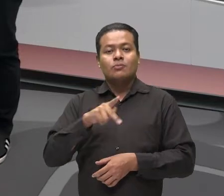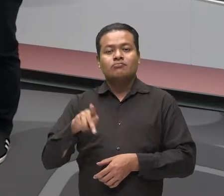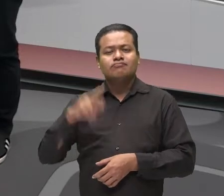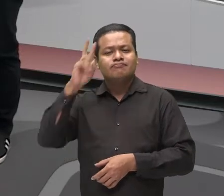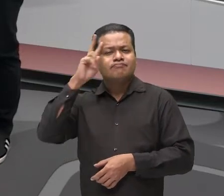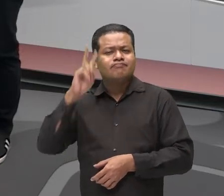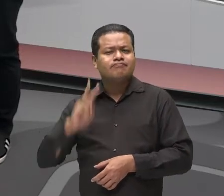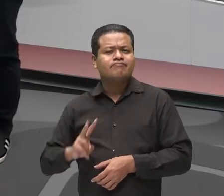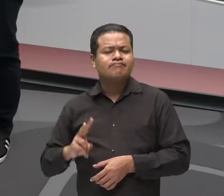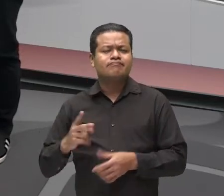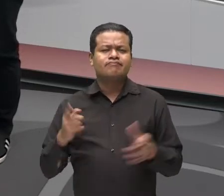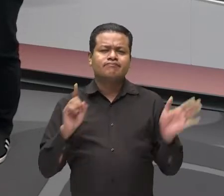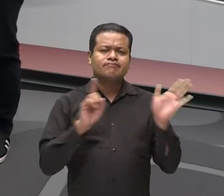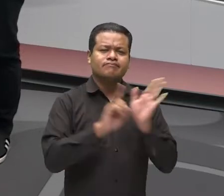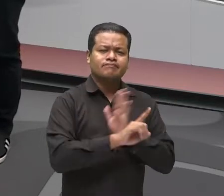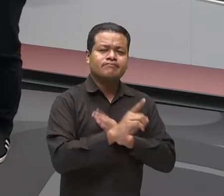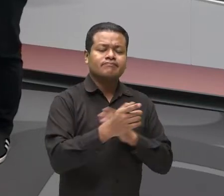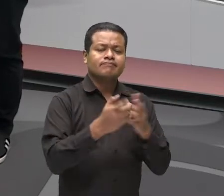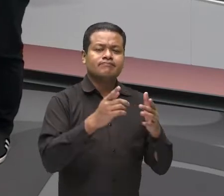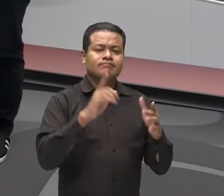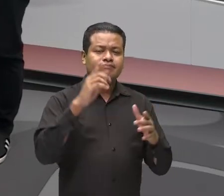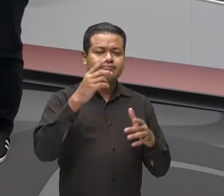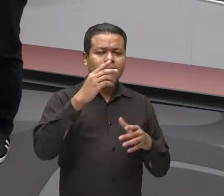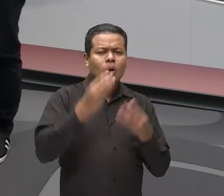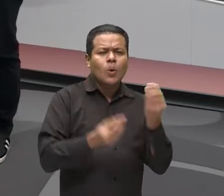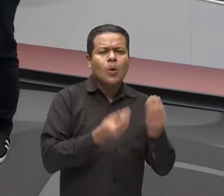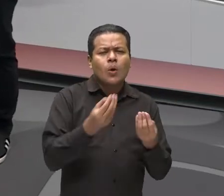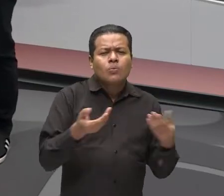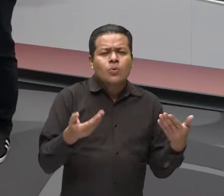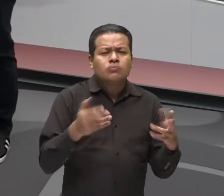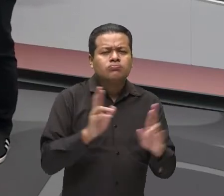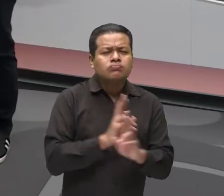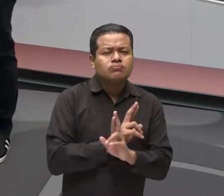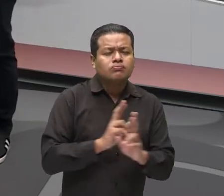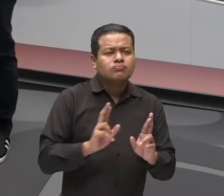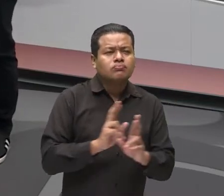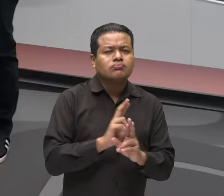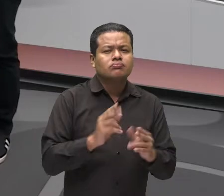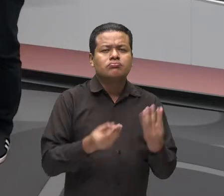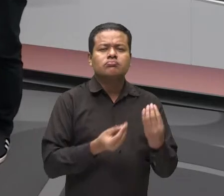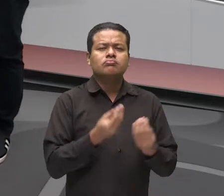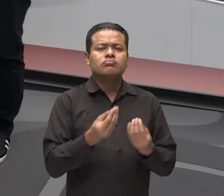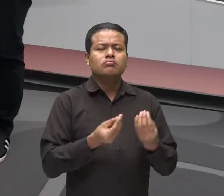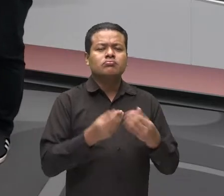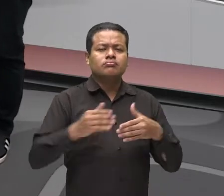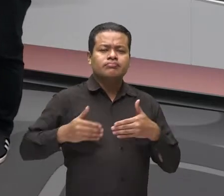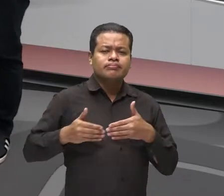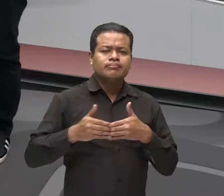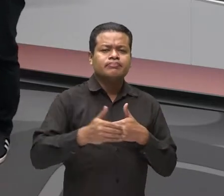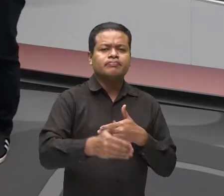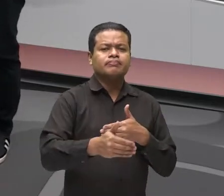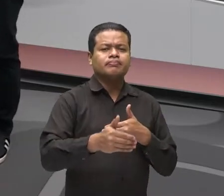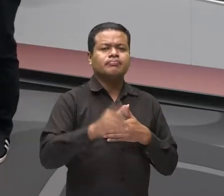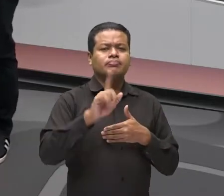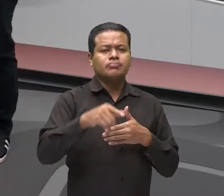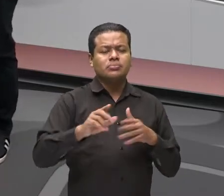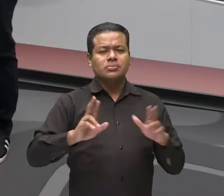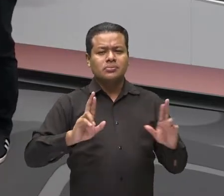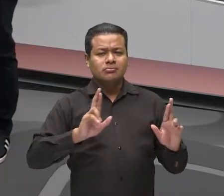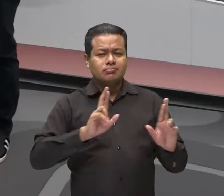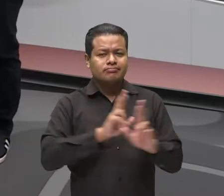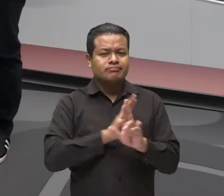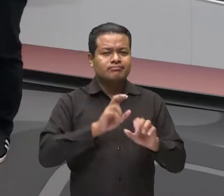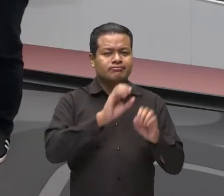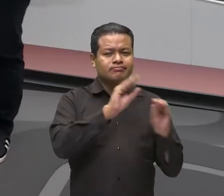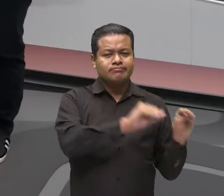falando sobre Estados Unidos e México, né? Como é que tem sido essa relação do próprio governo dos Estados Unidos ao longo do tempo com essa relação da